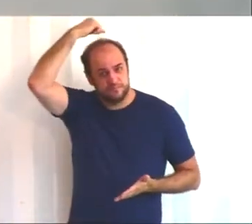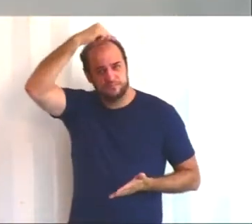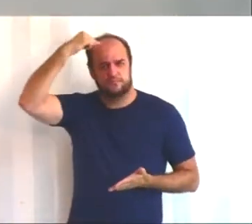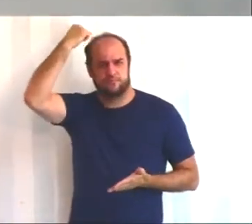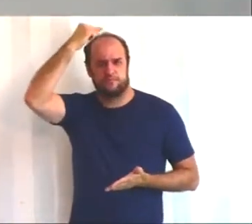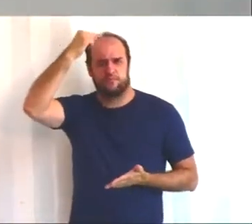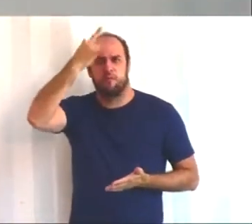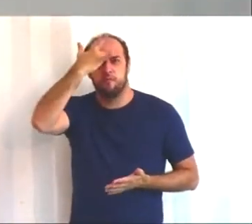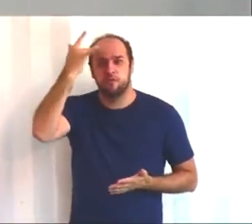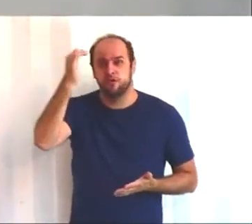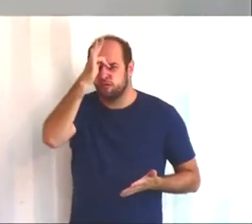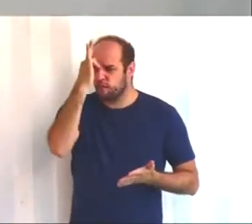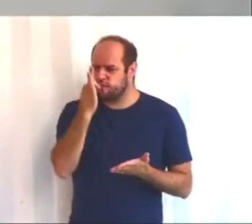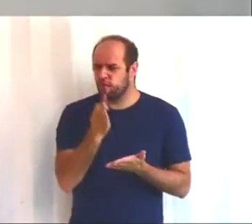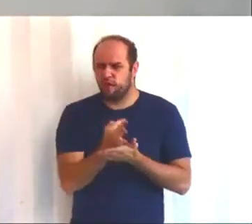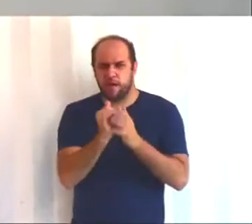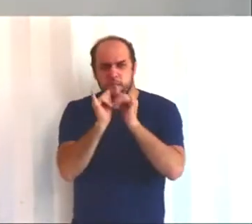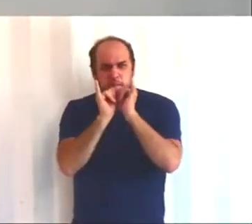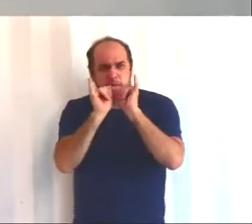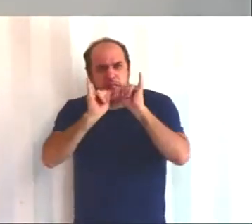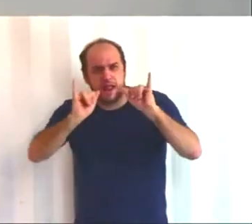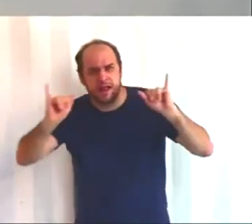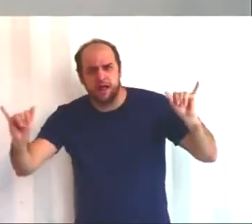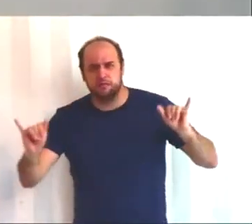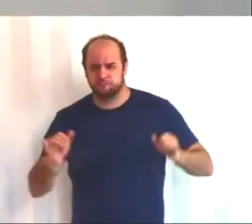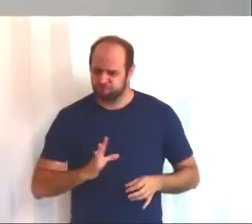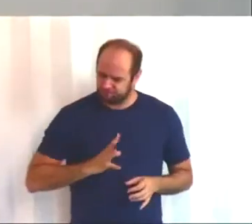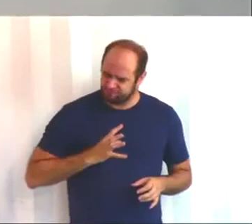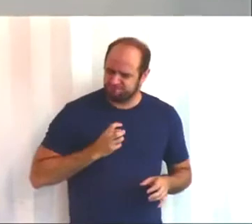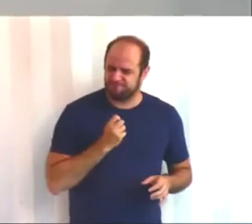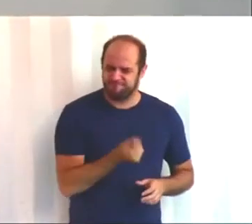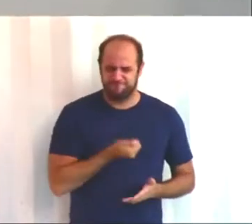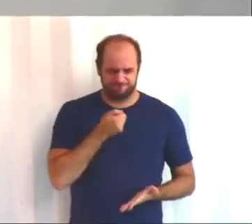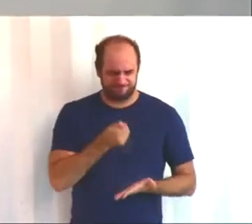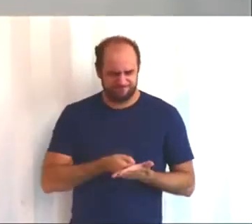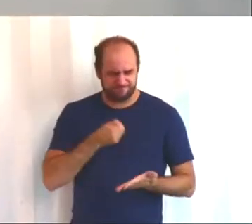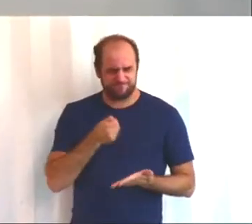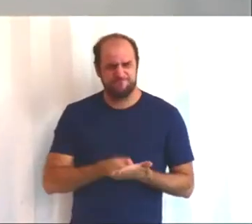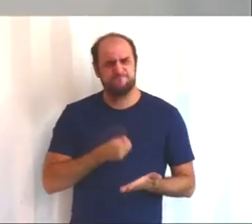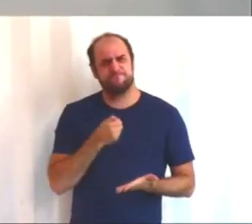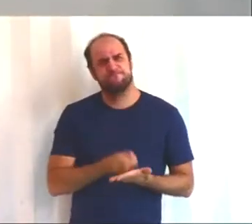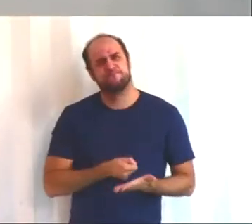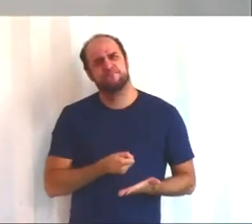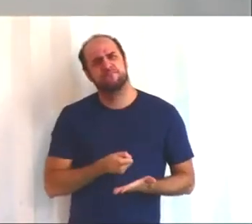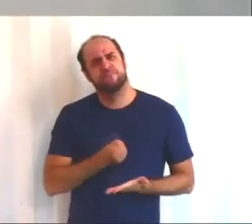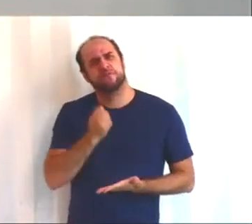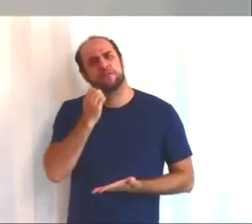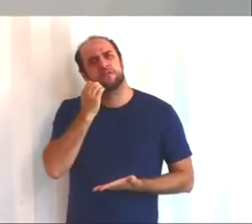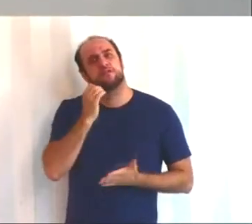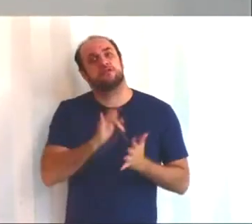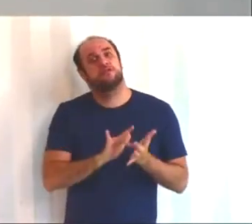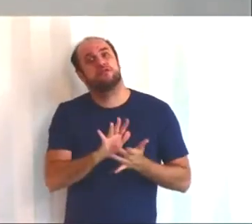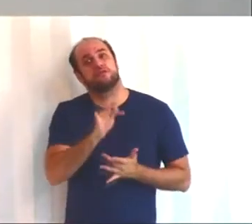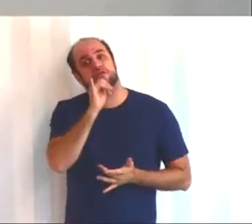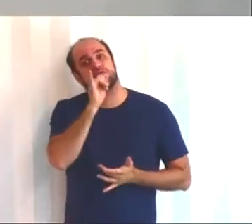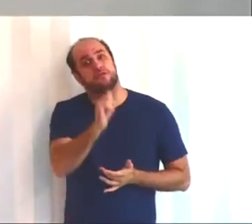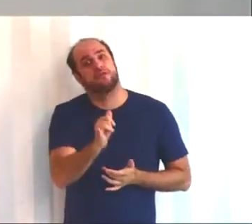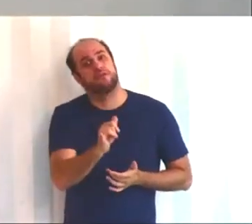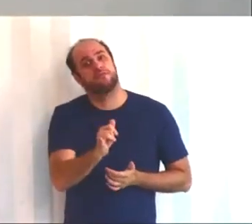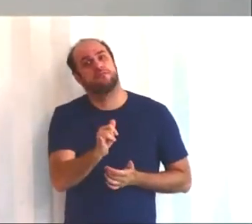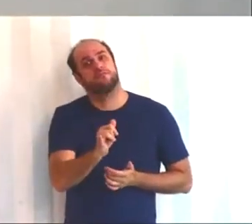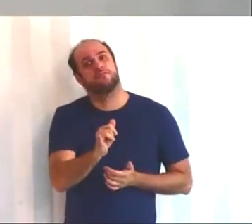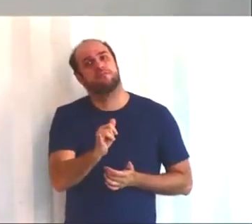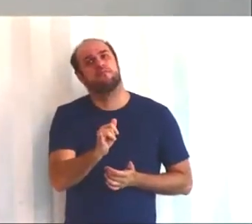que professam essa fé publicamente, com coragem e obstinação. Um dia Jesus disse, eu deixarei